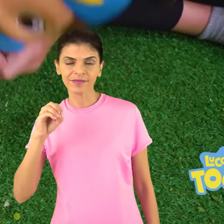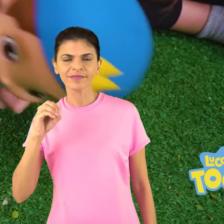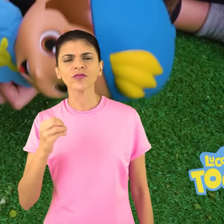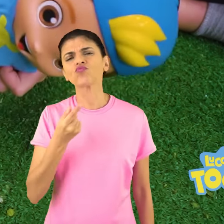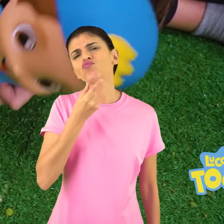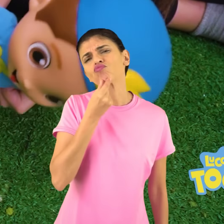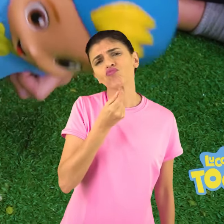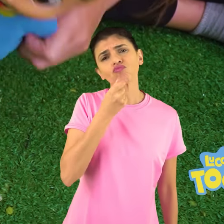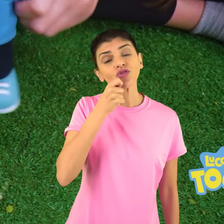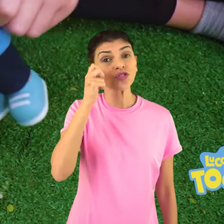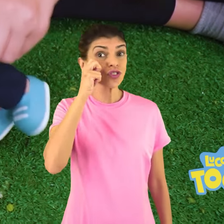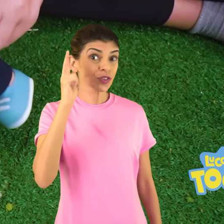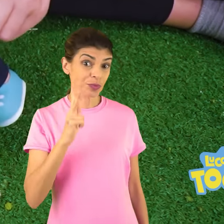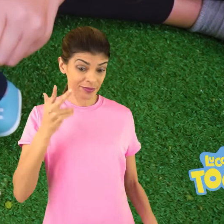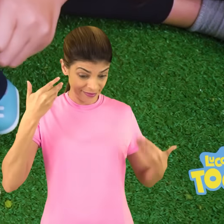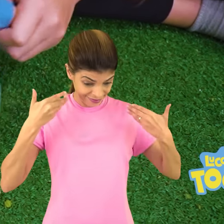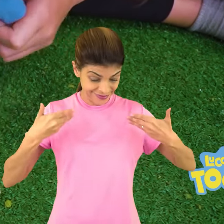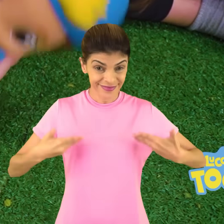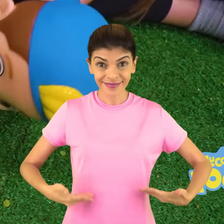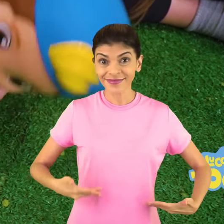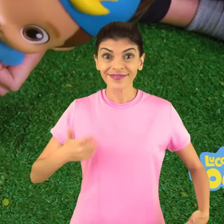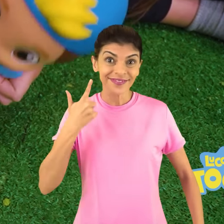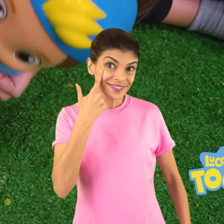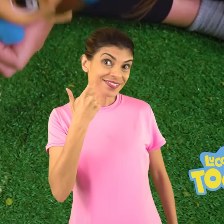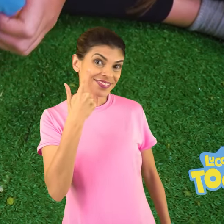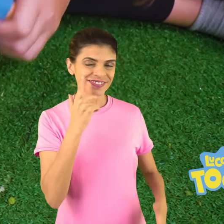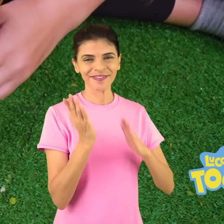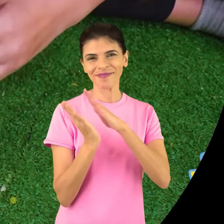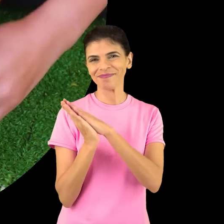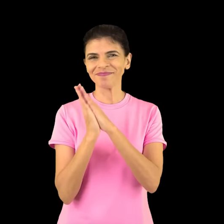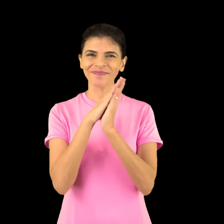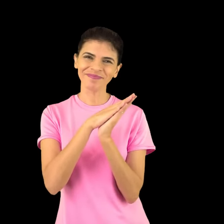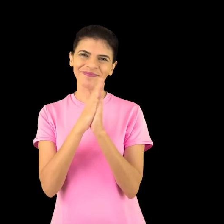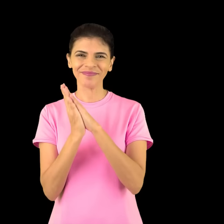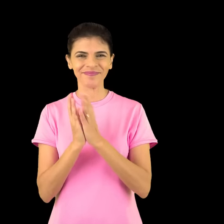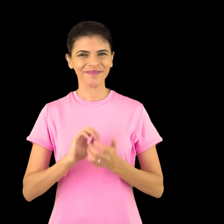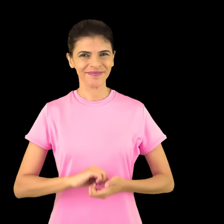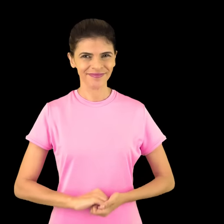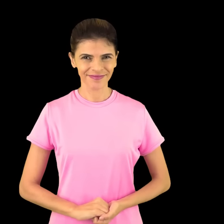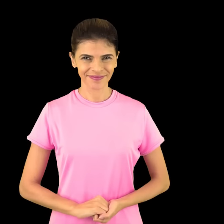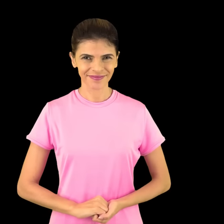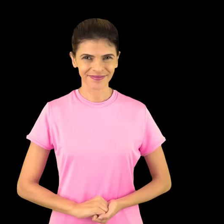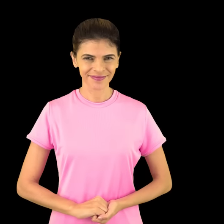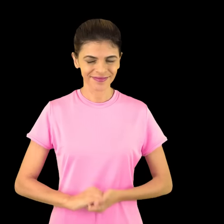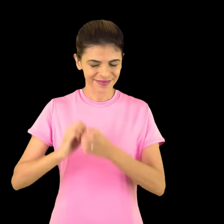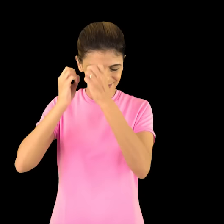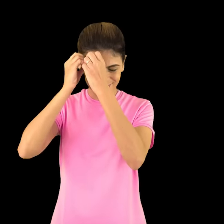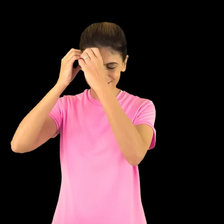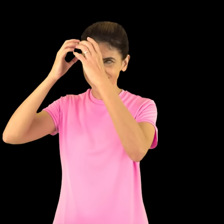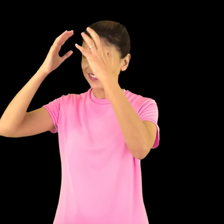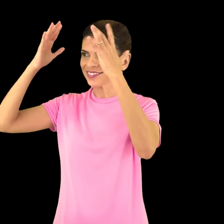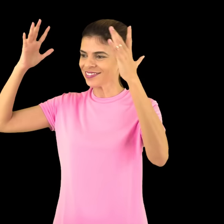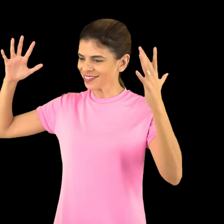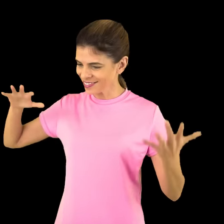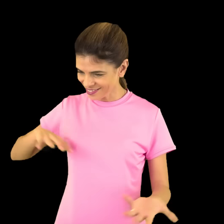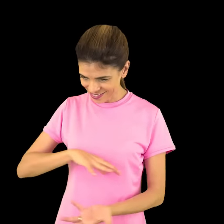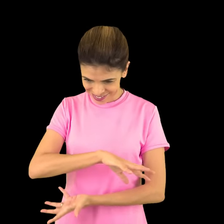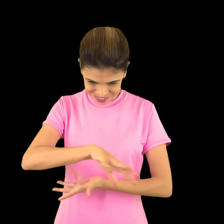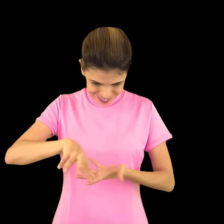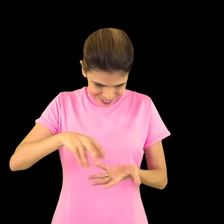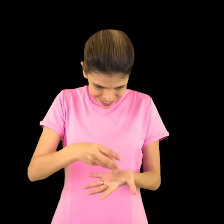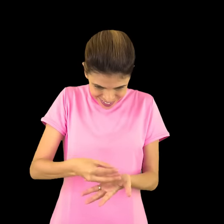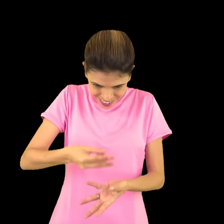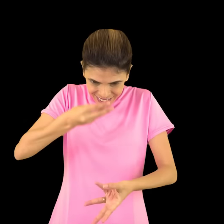esperto, sabe quem chegou, o boneco Lucas Neto! Vem todo mundo usando a